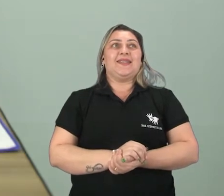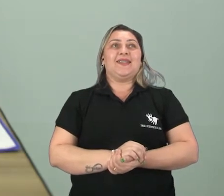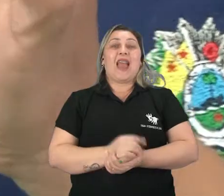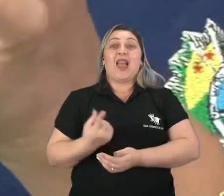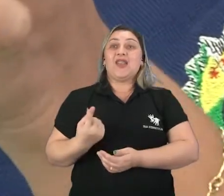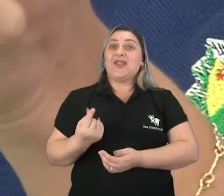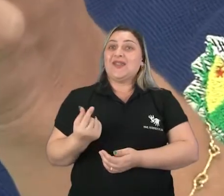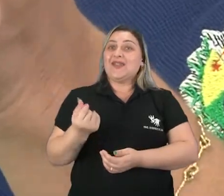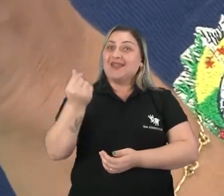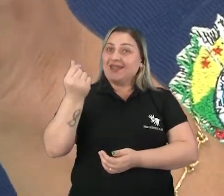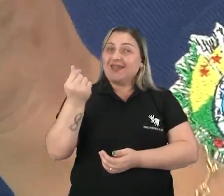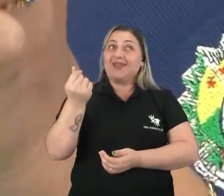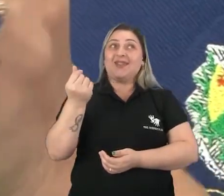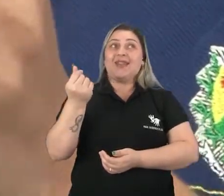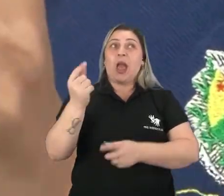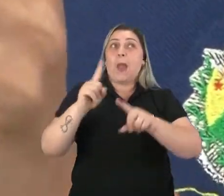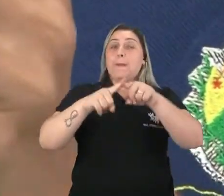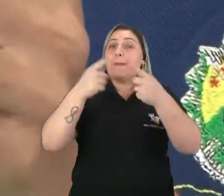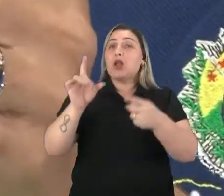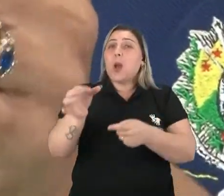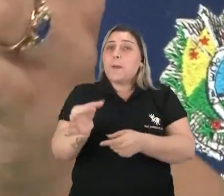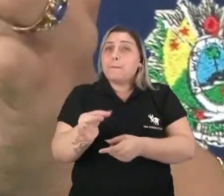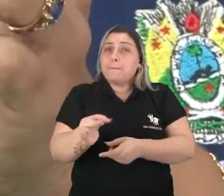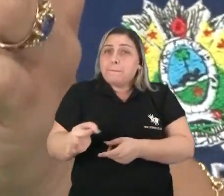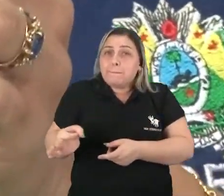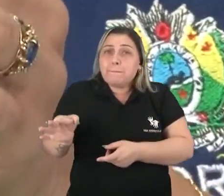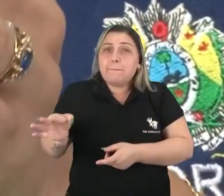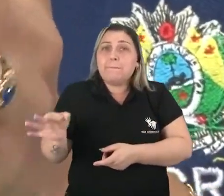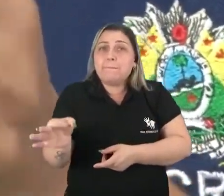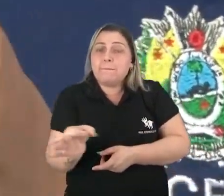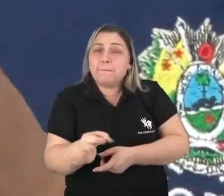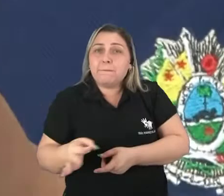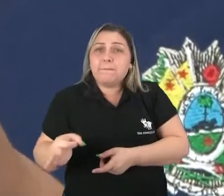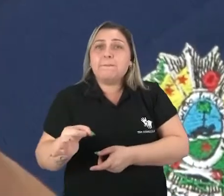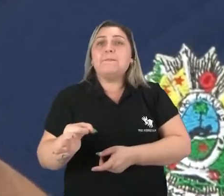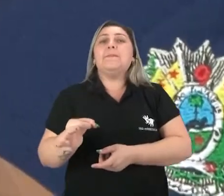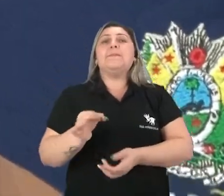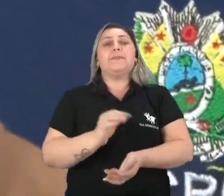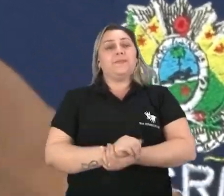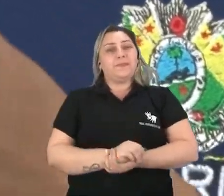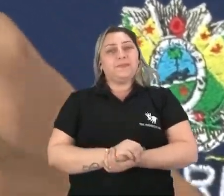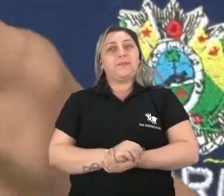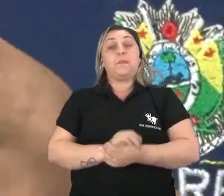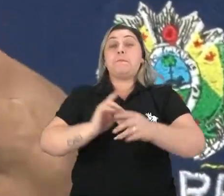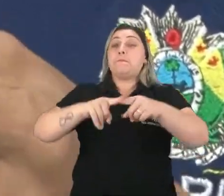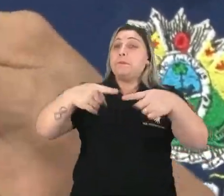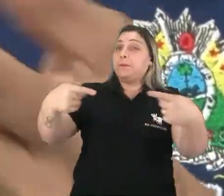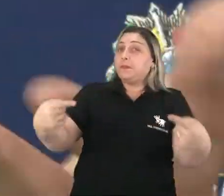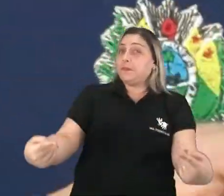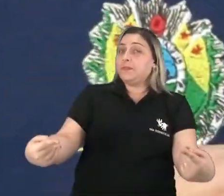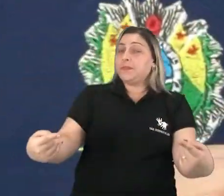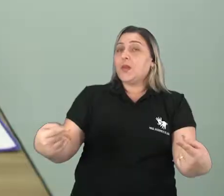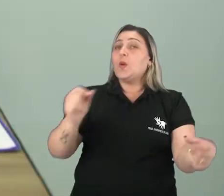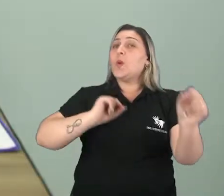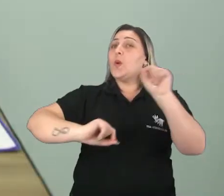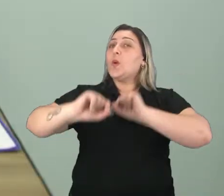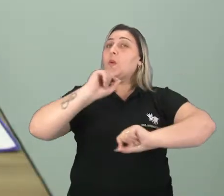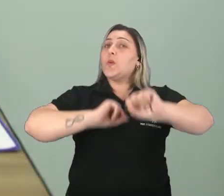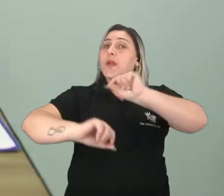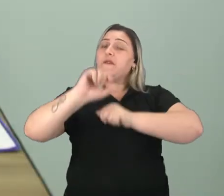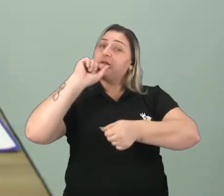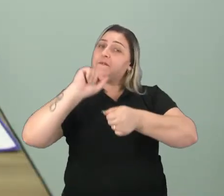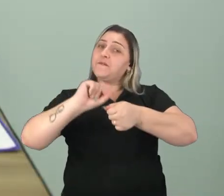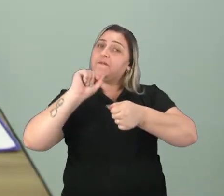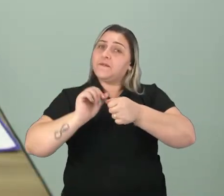o dinheiro mas isso aqui então no é doidas mas do que